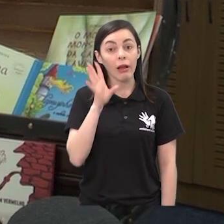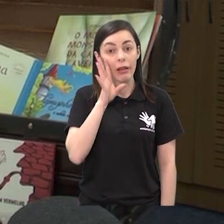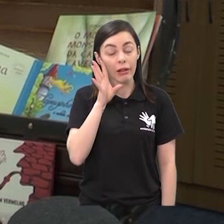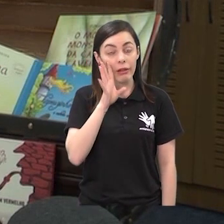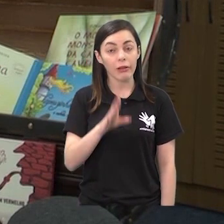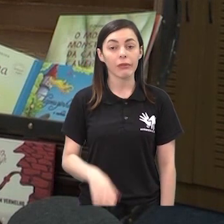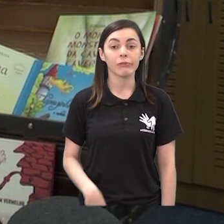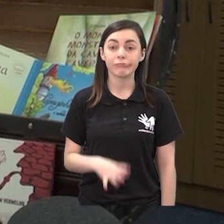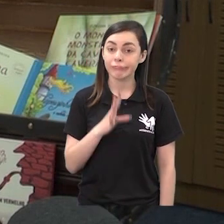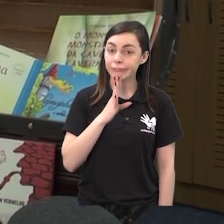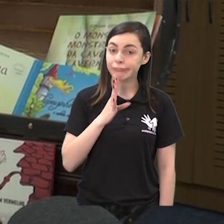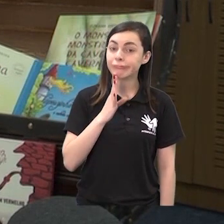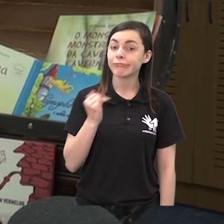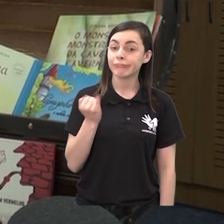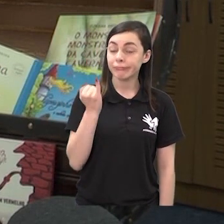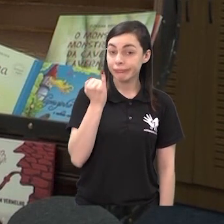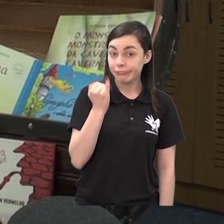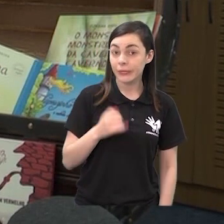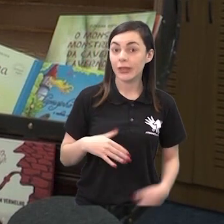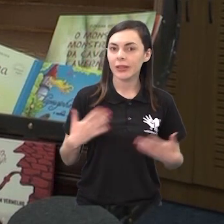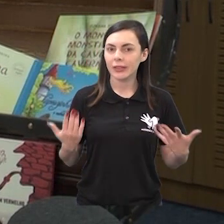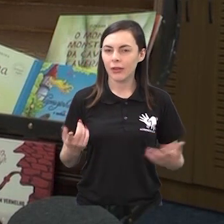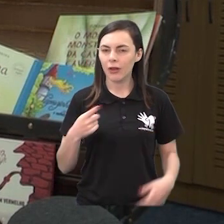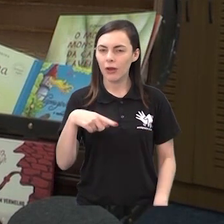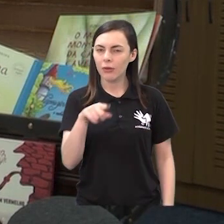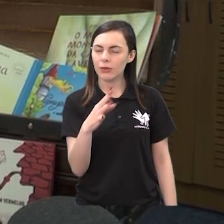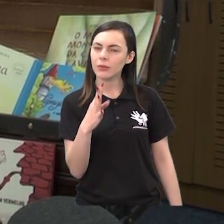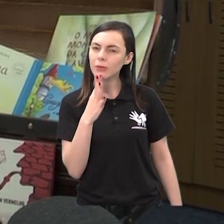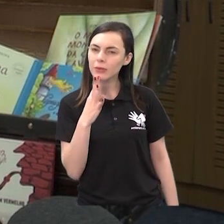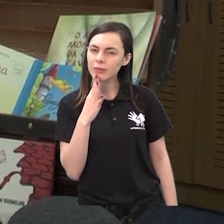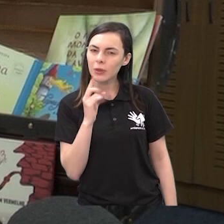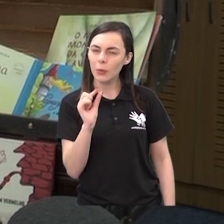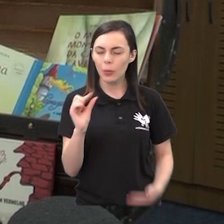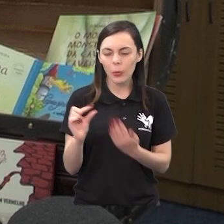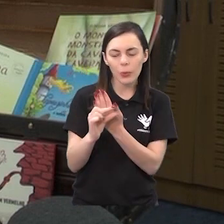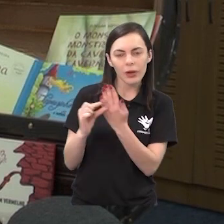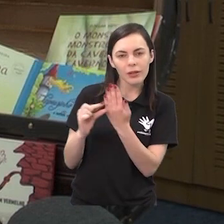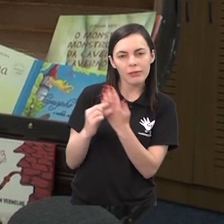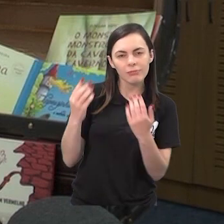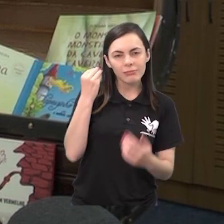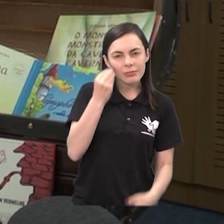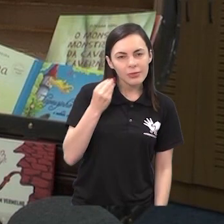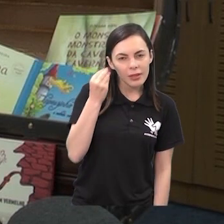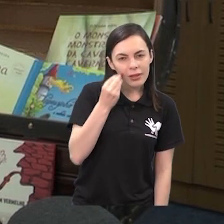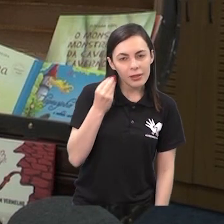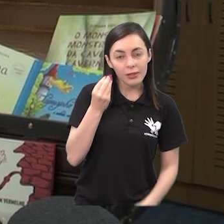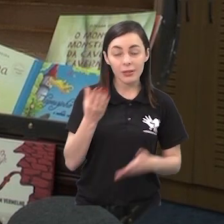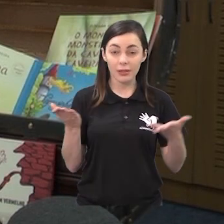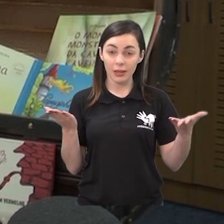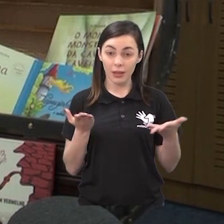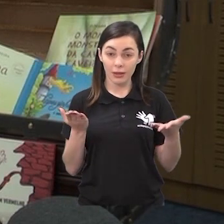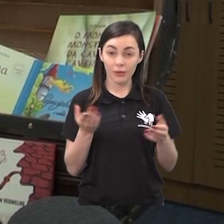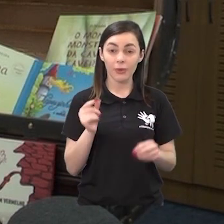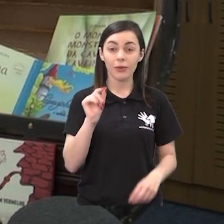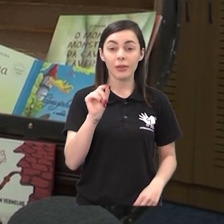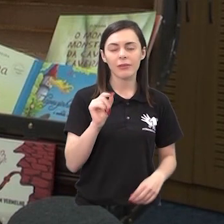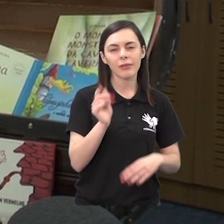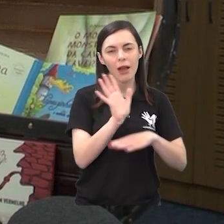pena conhecer. Gente, então, como eu falei que vocês já iam conhecer um pouquinho mais da autora, vocês vão agora,